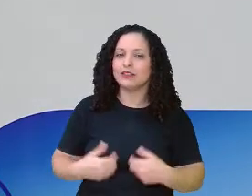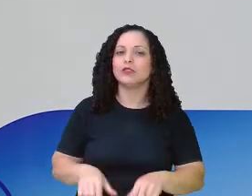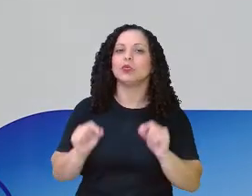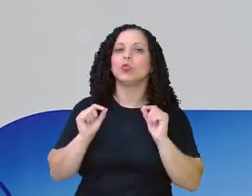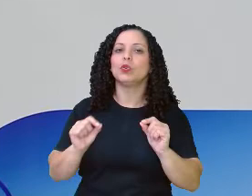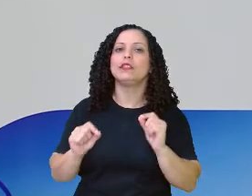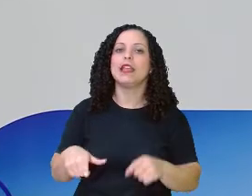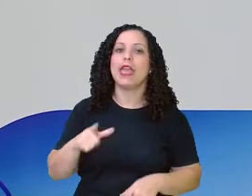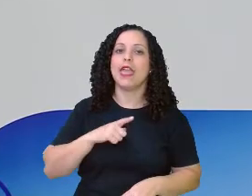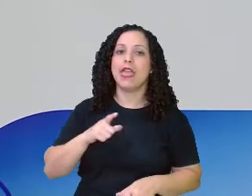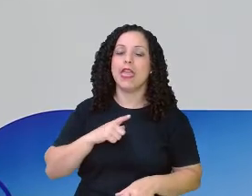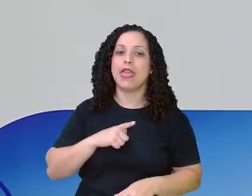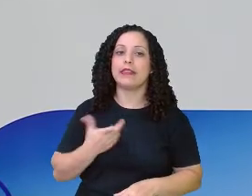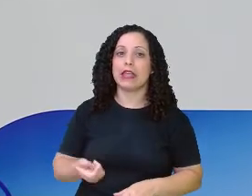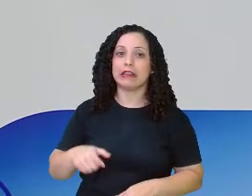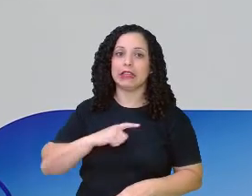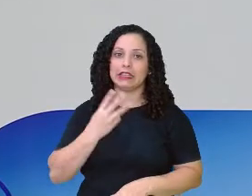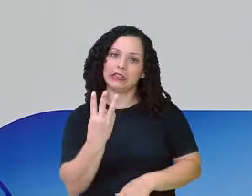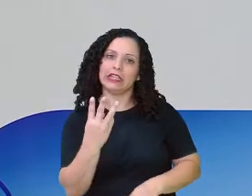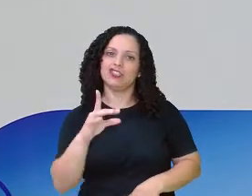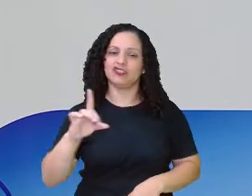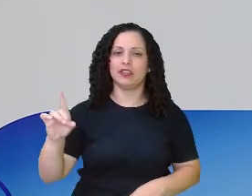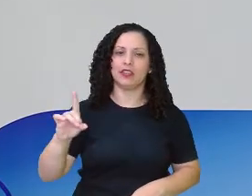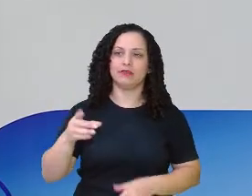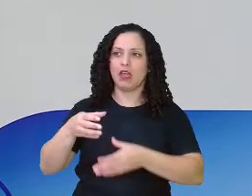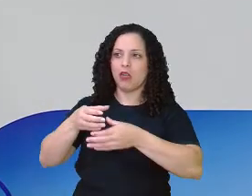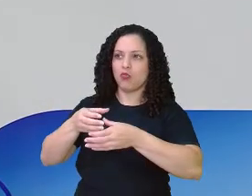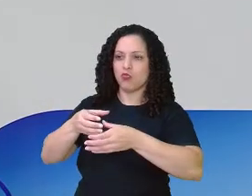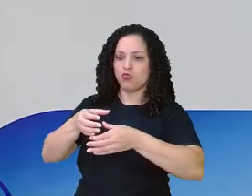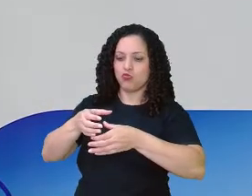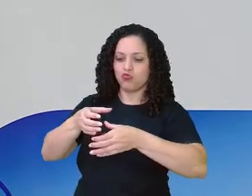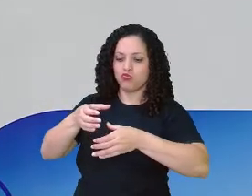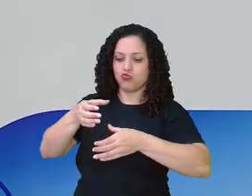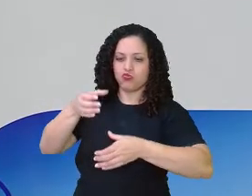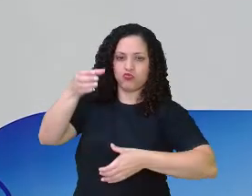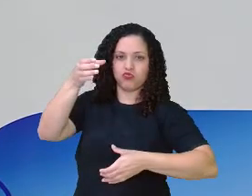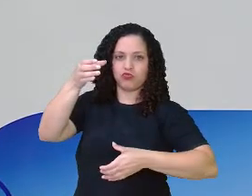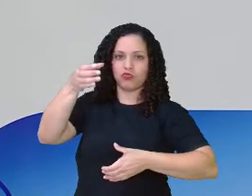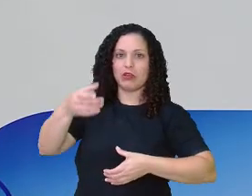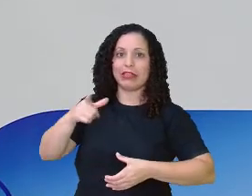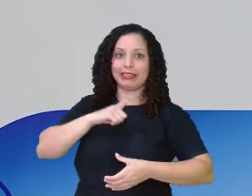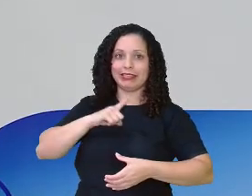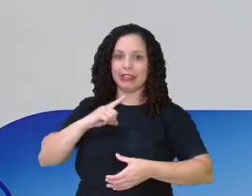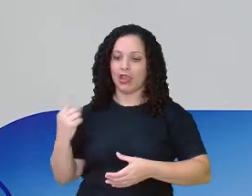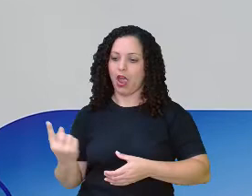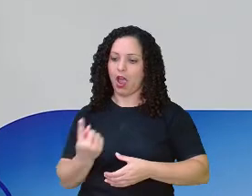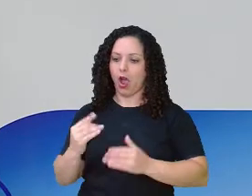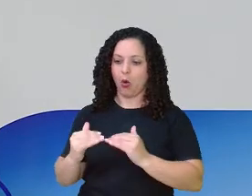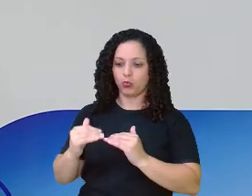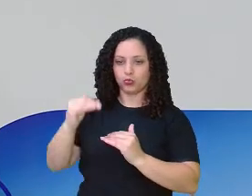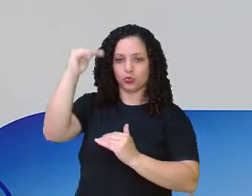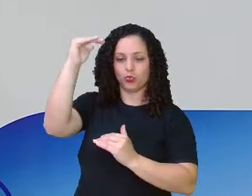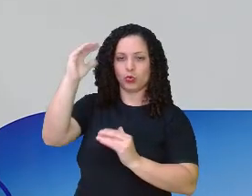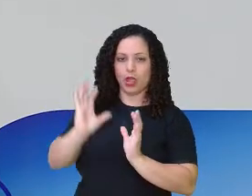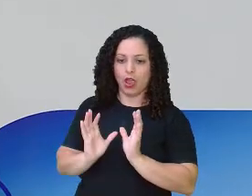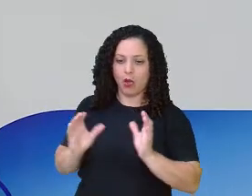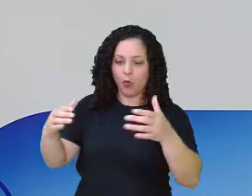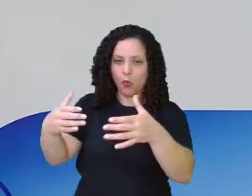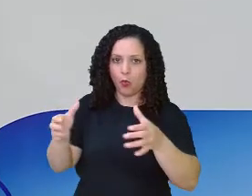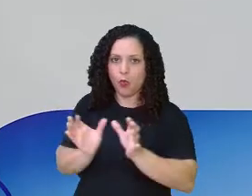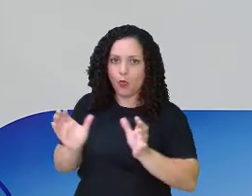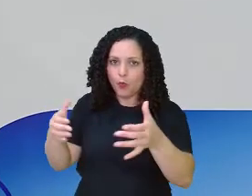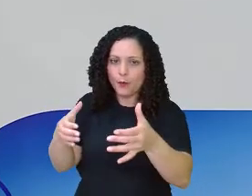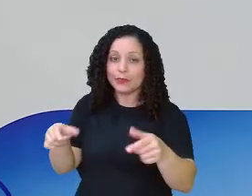aquela figura geométrica 3D, né, tridimensional. Você sabe que tem 3 dimensões, comprimento, largura e altura. E essa figura, ela tem que